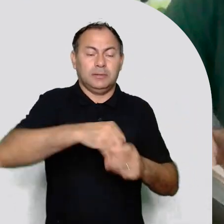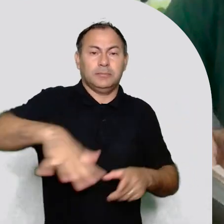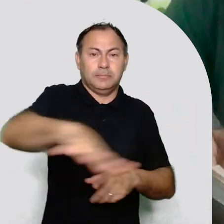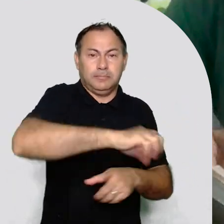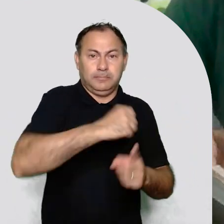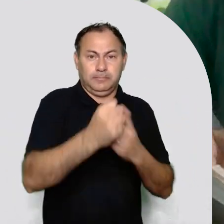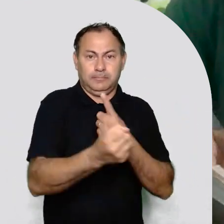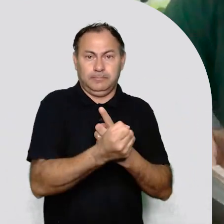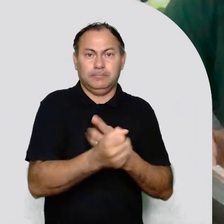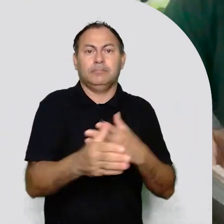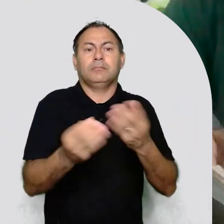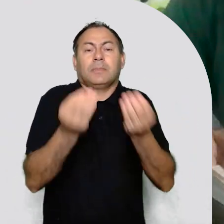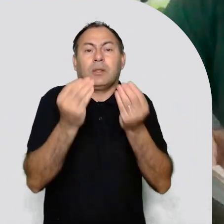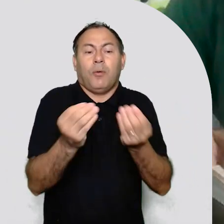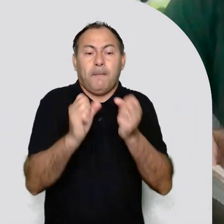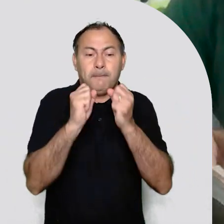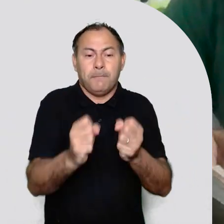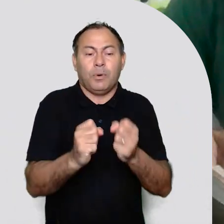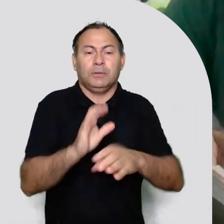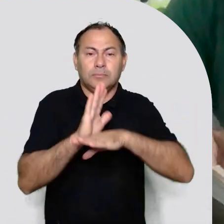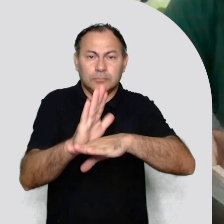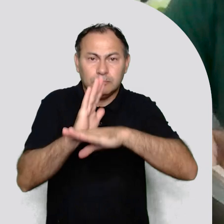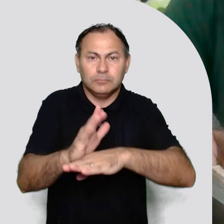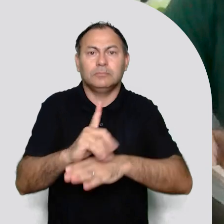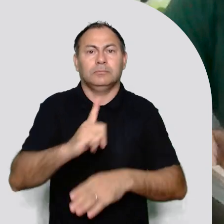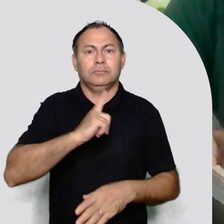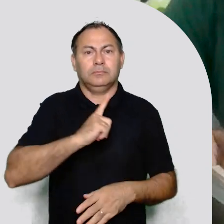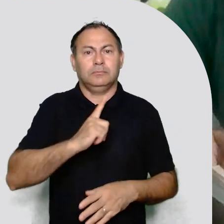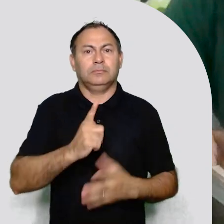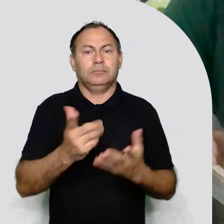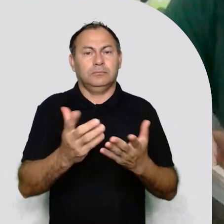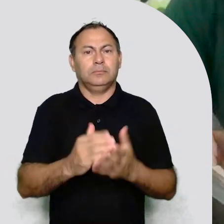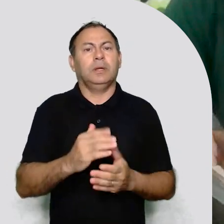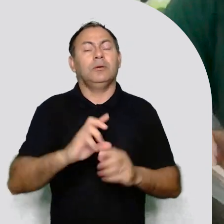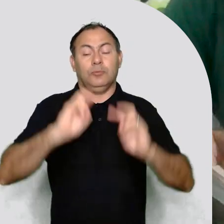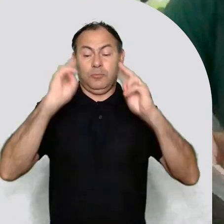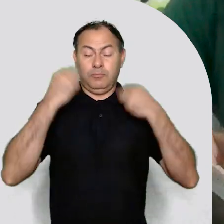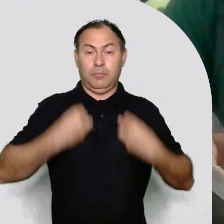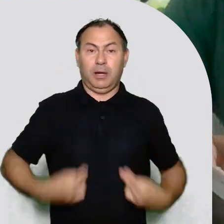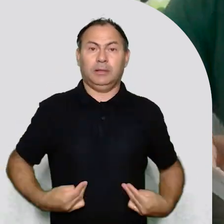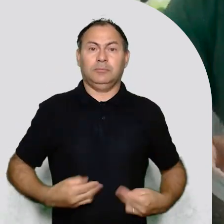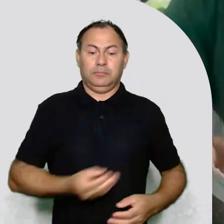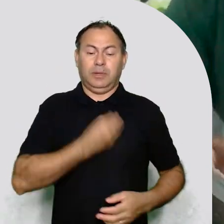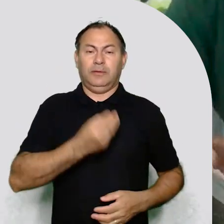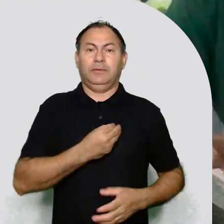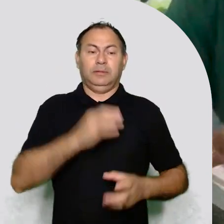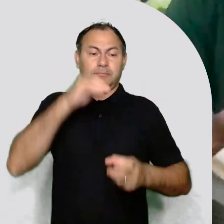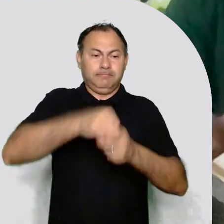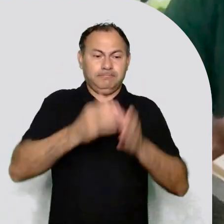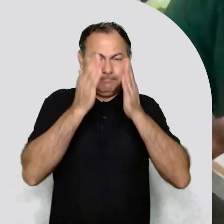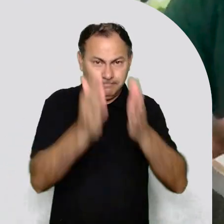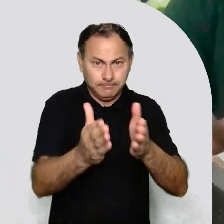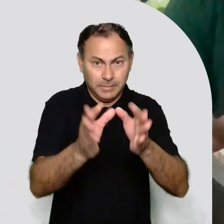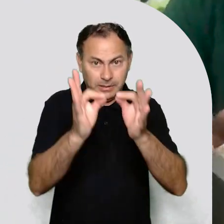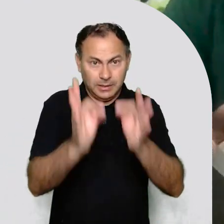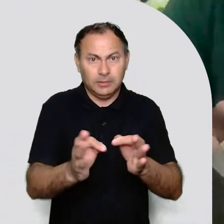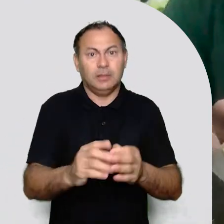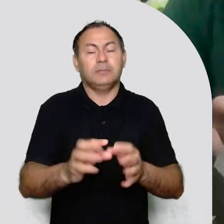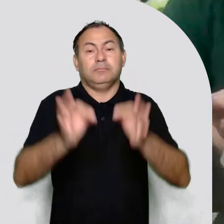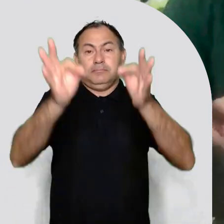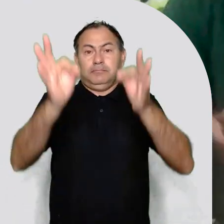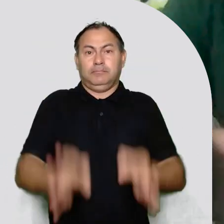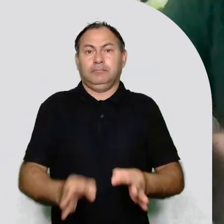sociedade, como que elas podem contribuir para que a gente tenha um mundo mais humano e a vida no centro, tá?